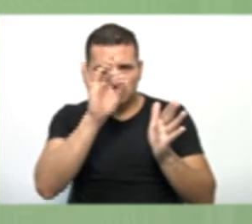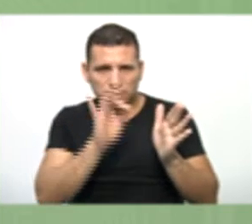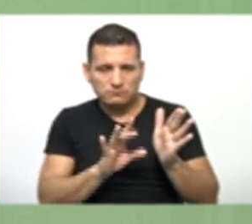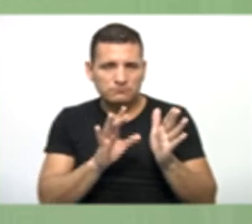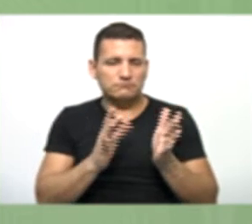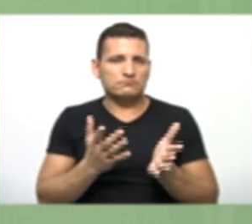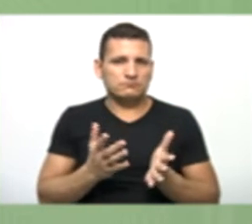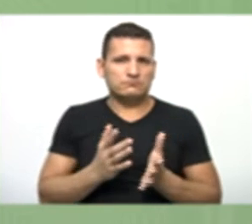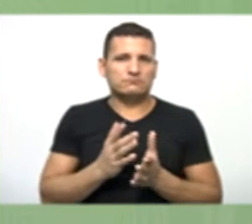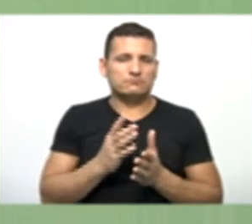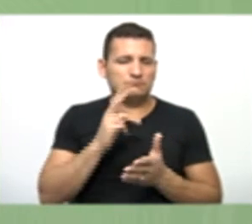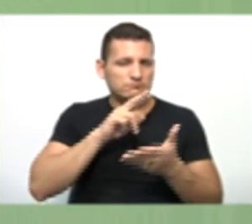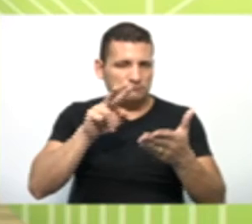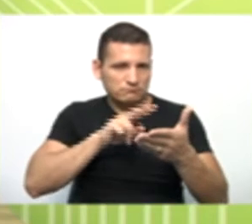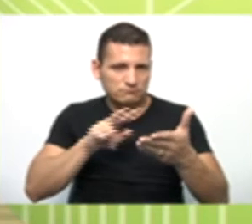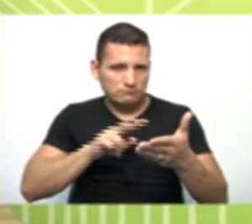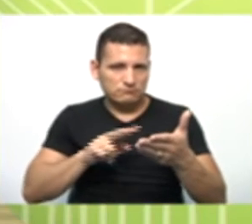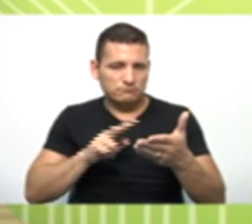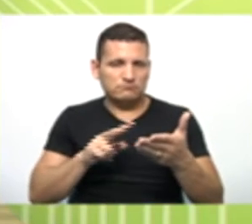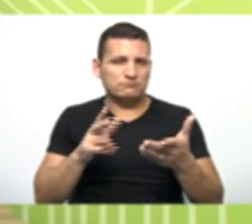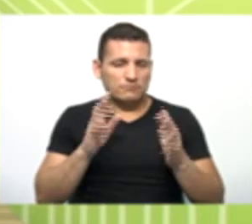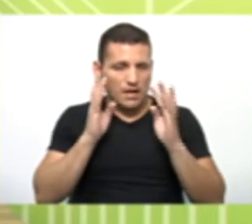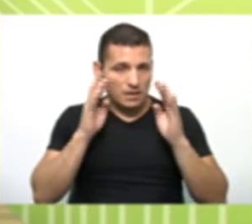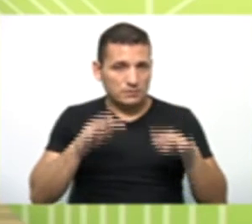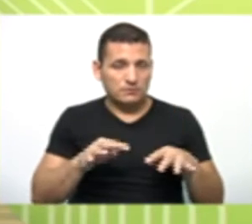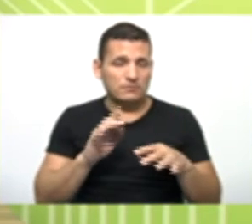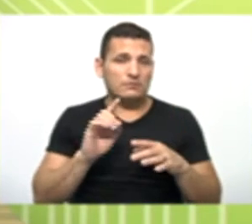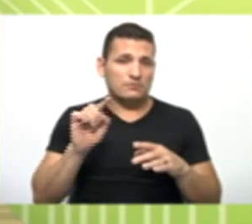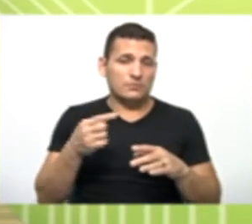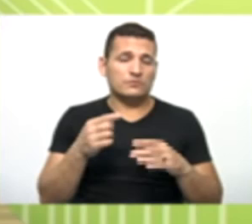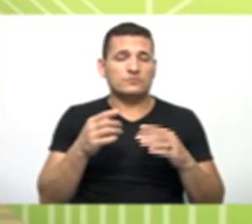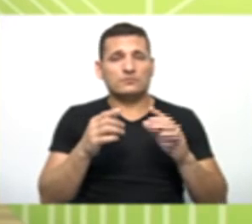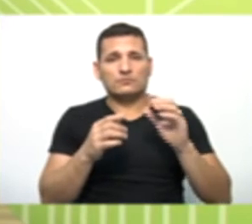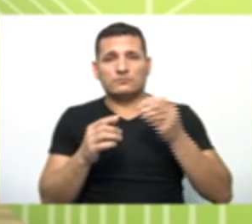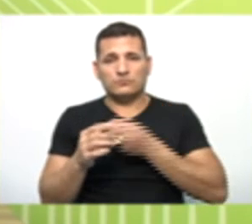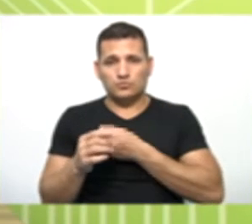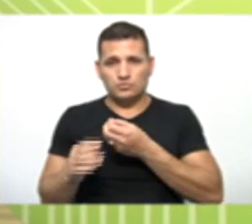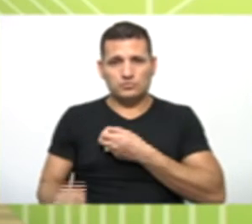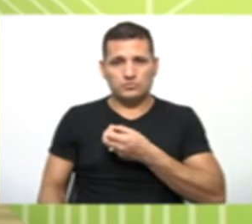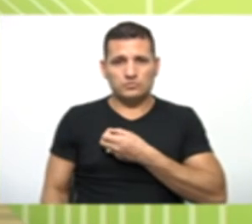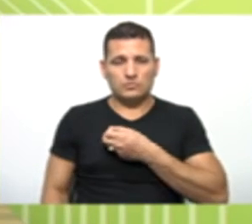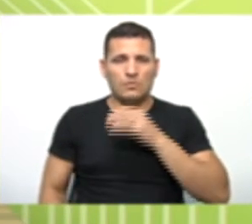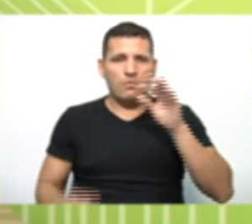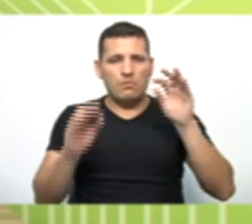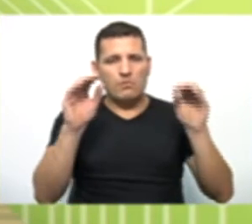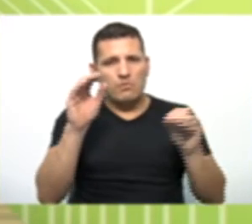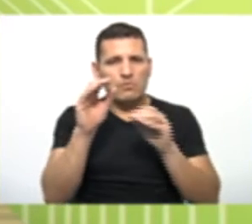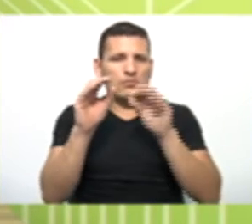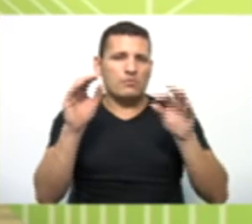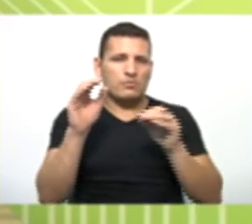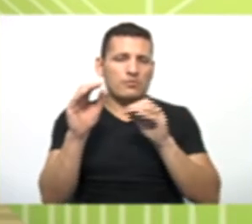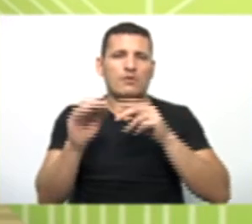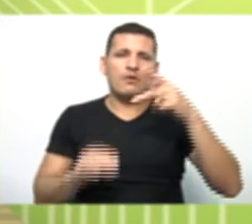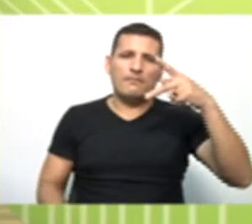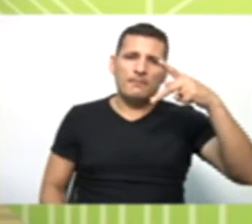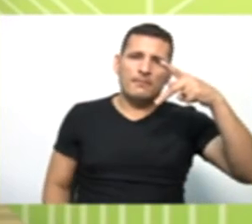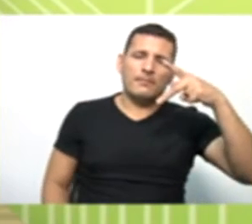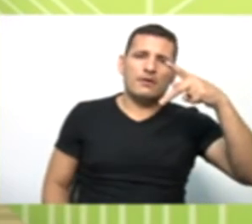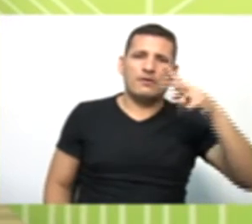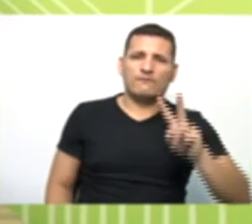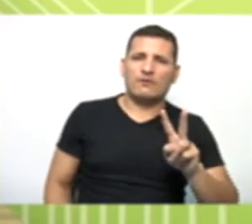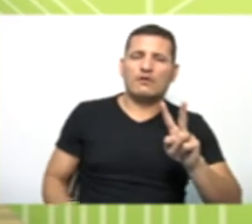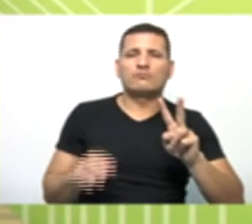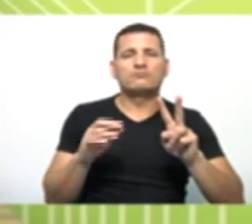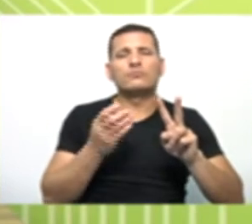a maior atenção possível, você vai substituir cada informação, né? Quem é o PMT, vou jogar